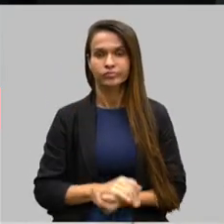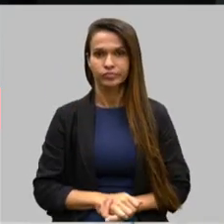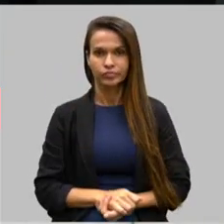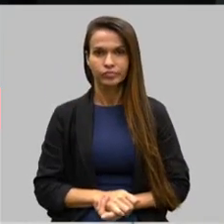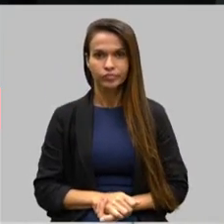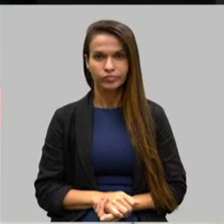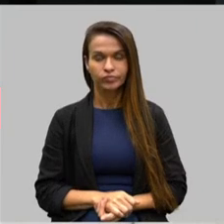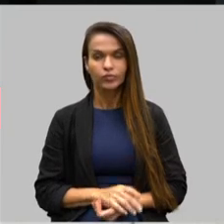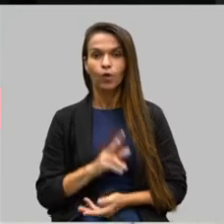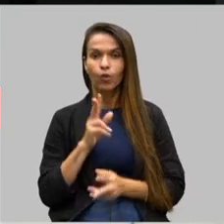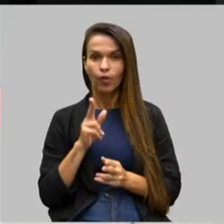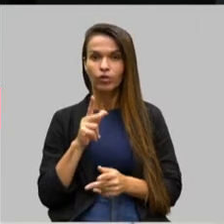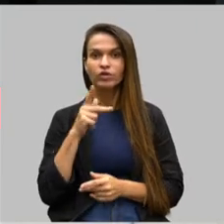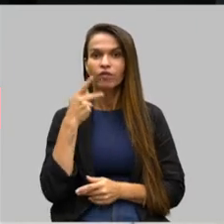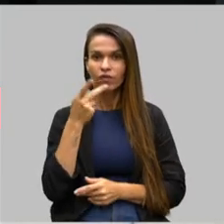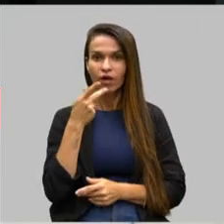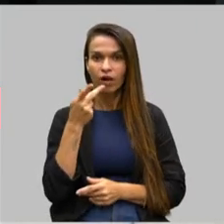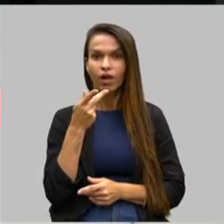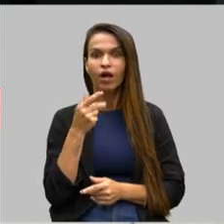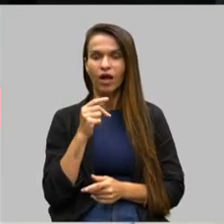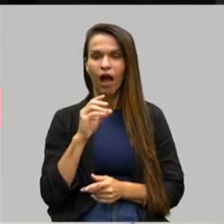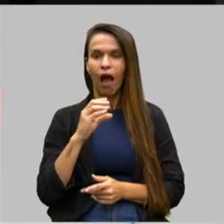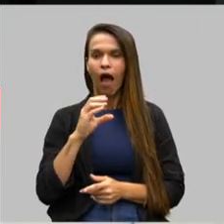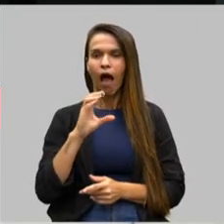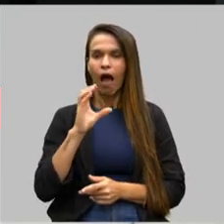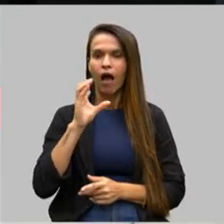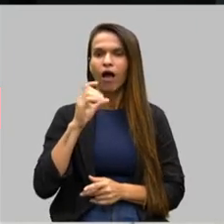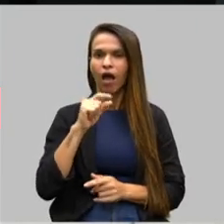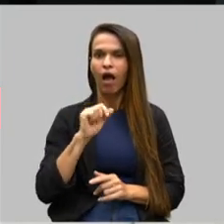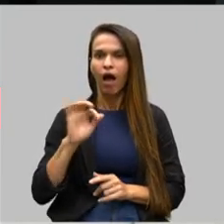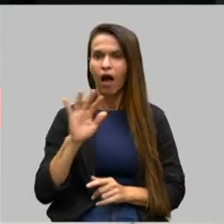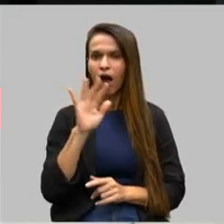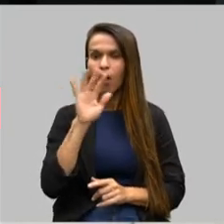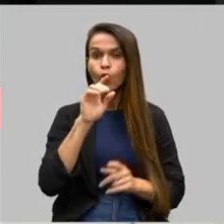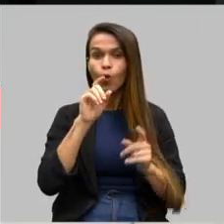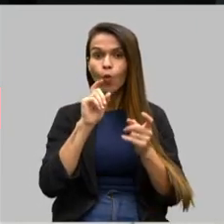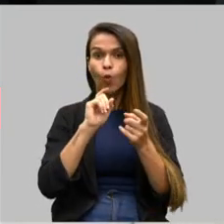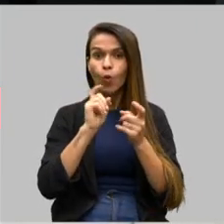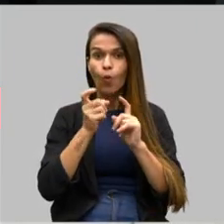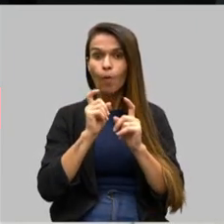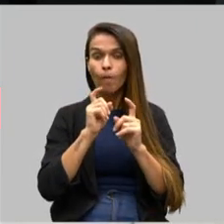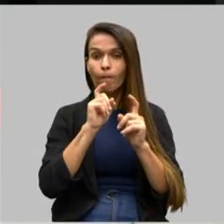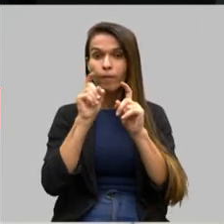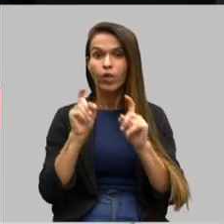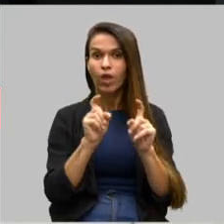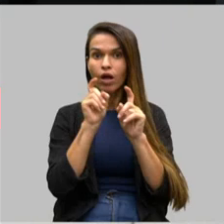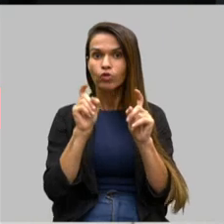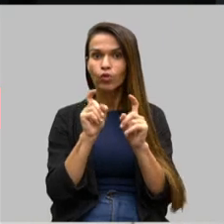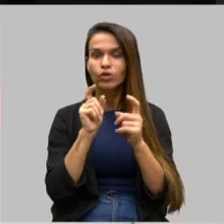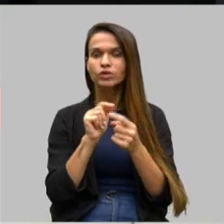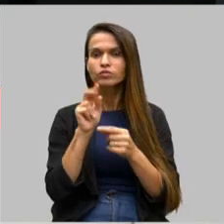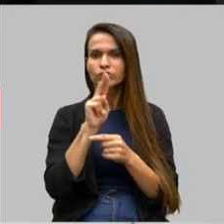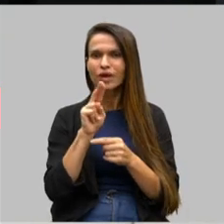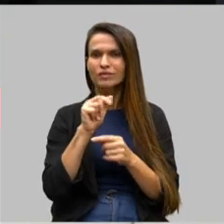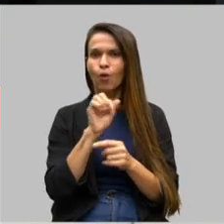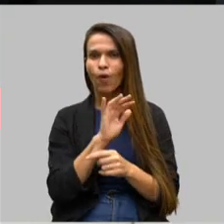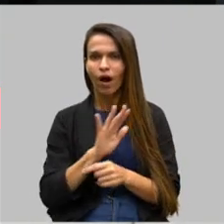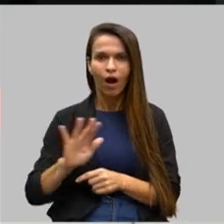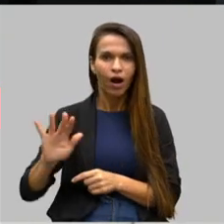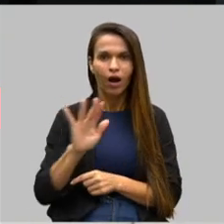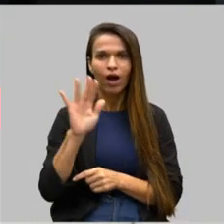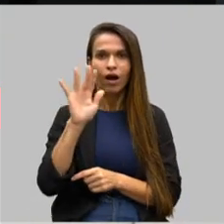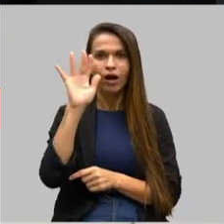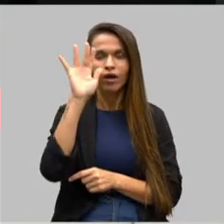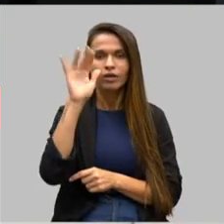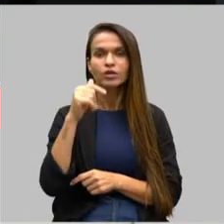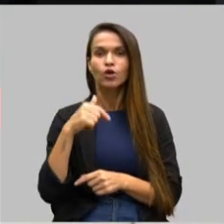Como eu disse, é uma ciência extremamente cara. Os computadores usados para isso são caríssimos. Eu trabalho com